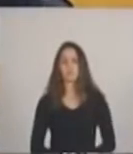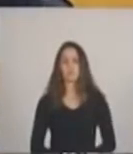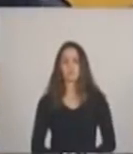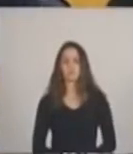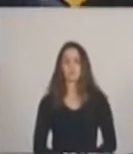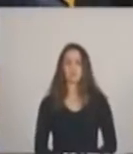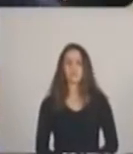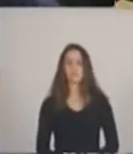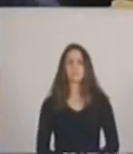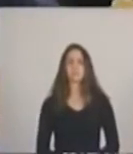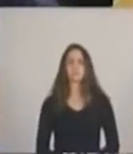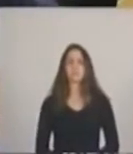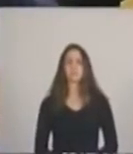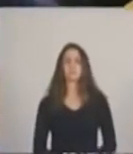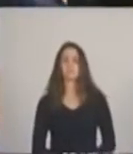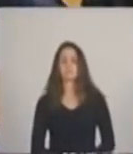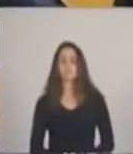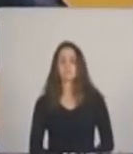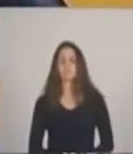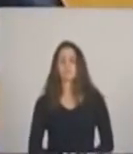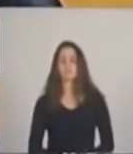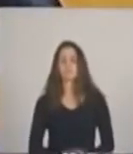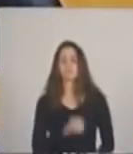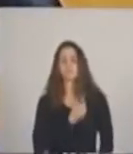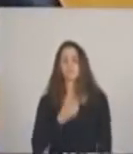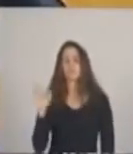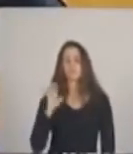Item 5. Veto total, projeto de lei